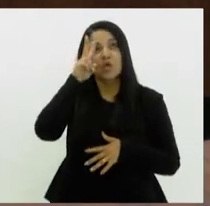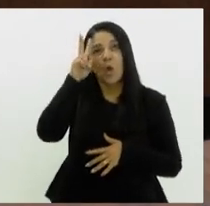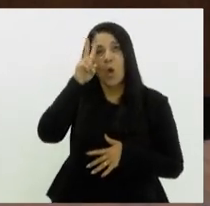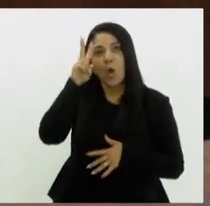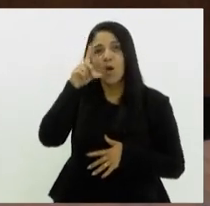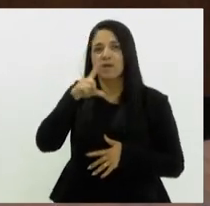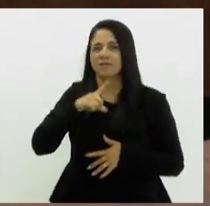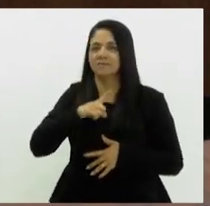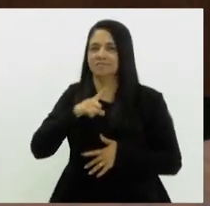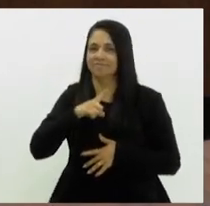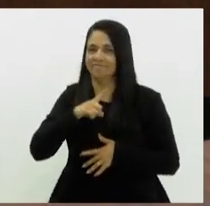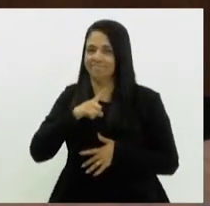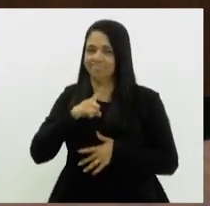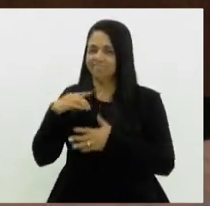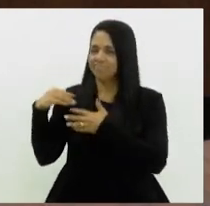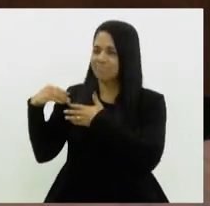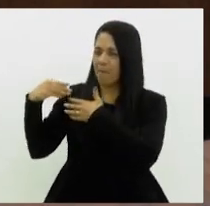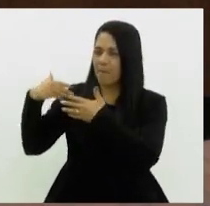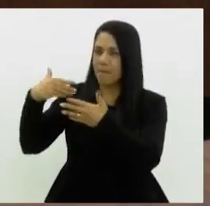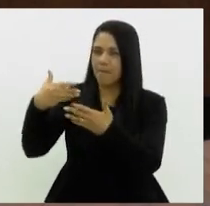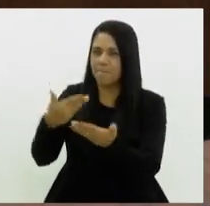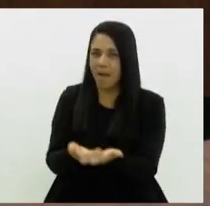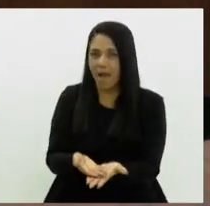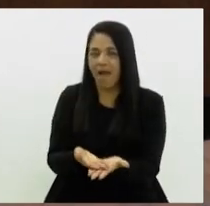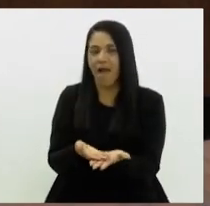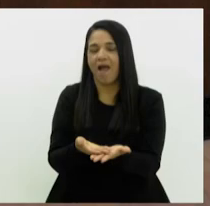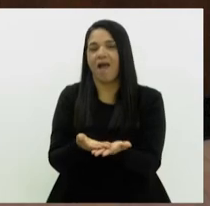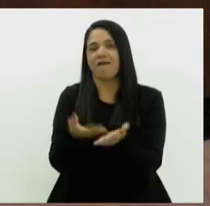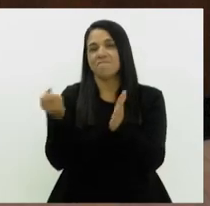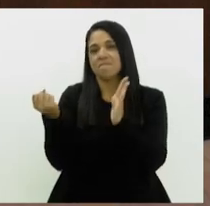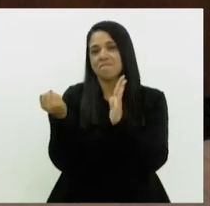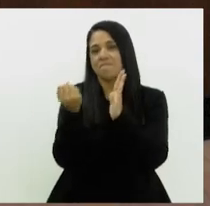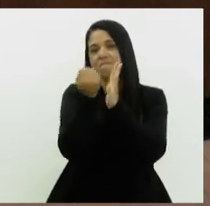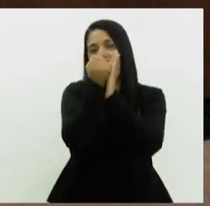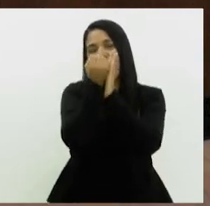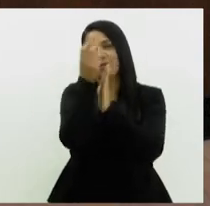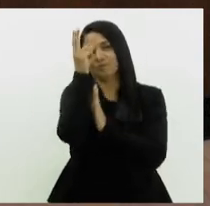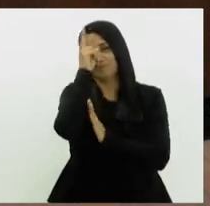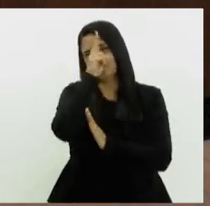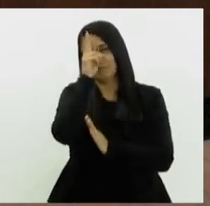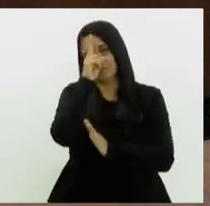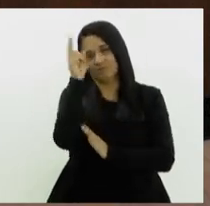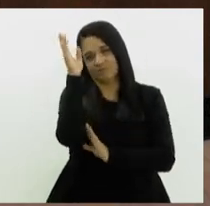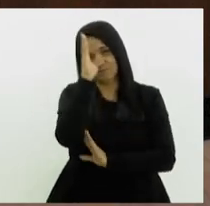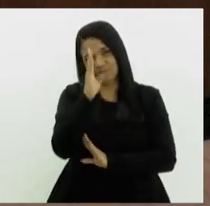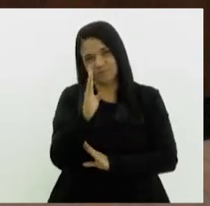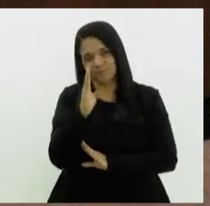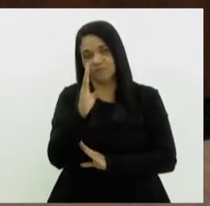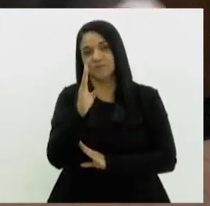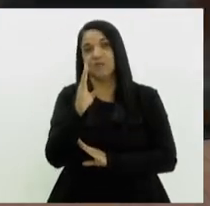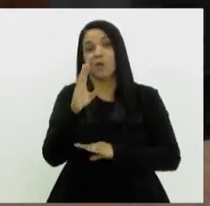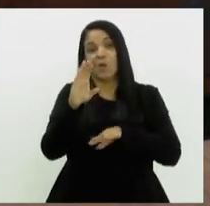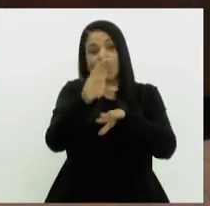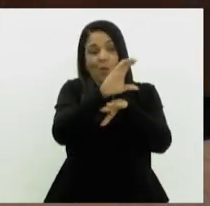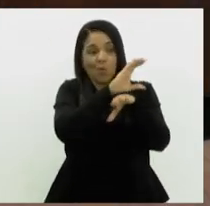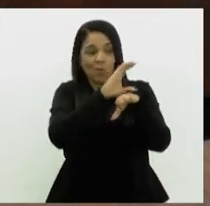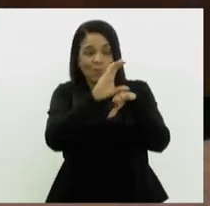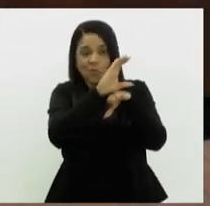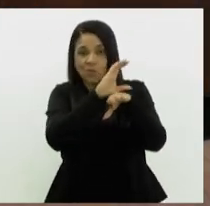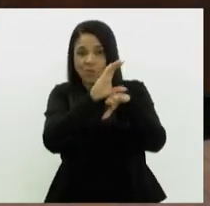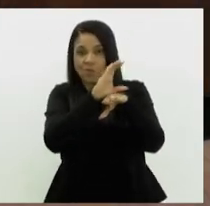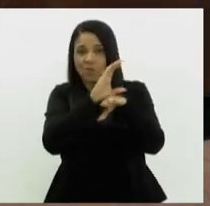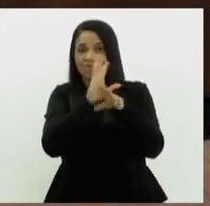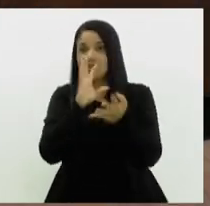Palácio Tiradentes traz no marco da nossa história brasileira, da nossa Constituição. Foi